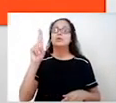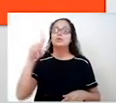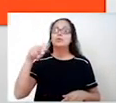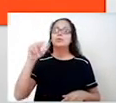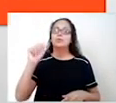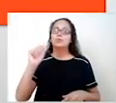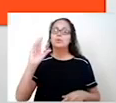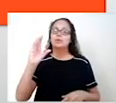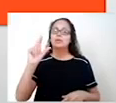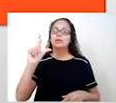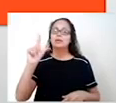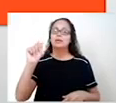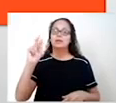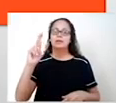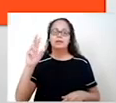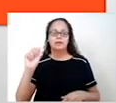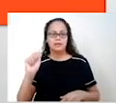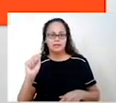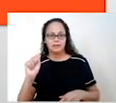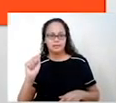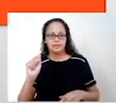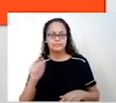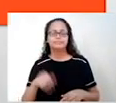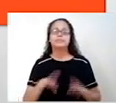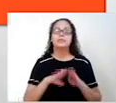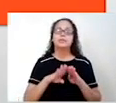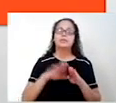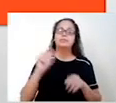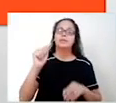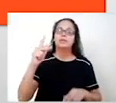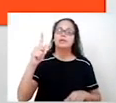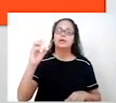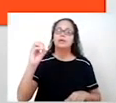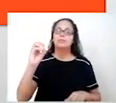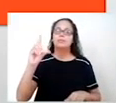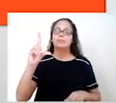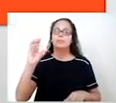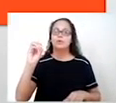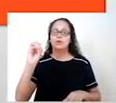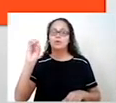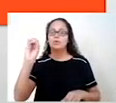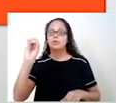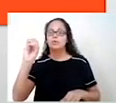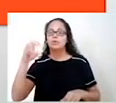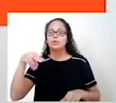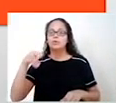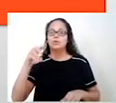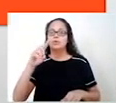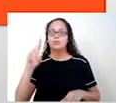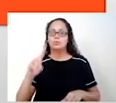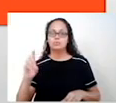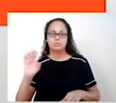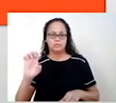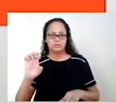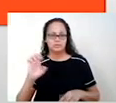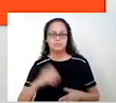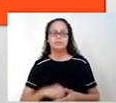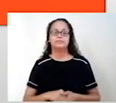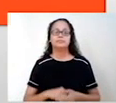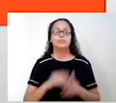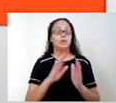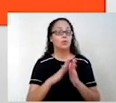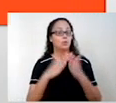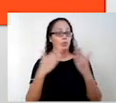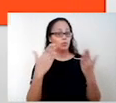aqui é o nome de um livro, tá? É esse livro que nós encontramos aqui, olha, Luna Clara e Apolo 11. Aqui, na verdade, o livro ele